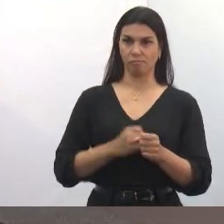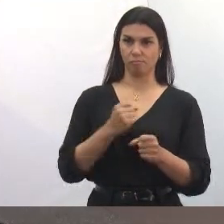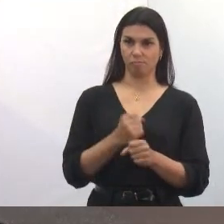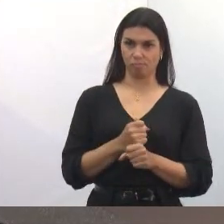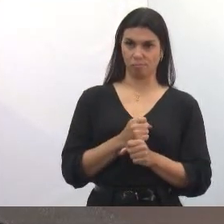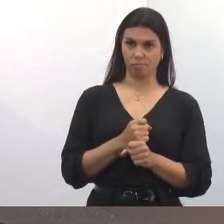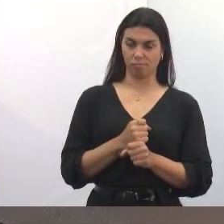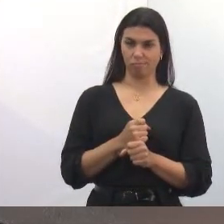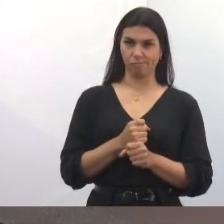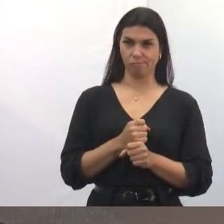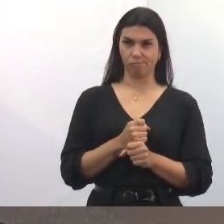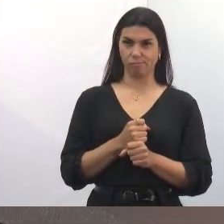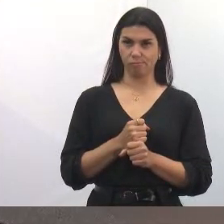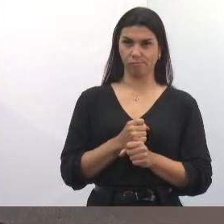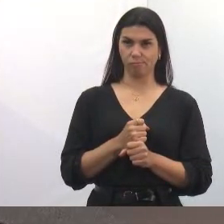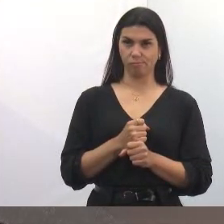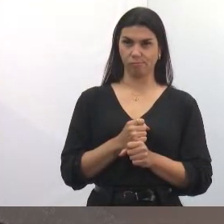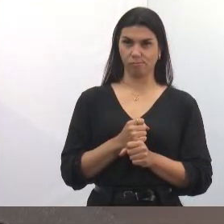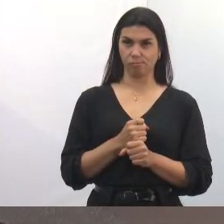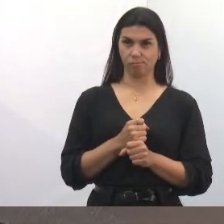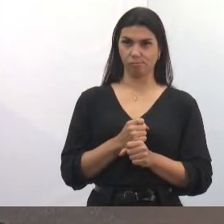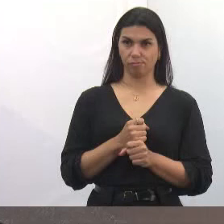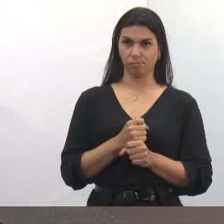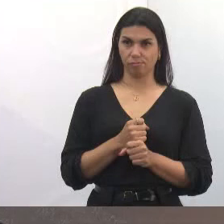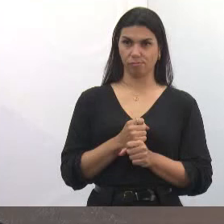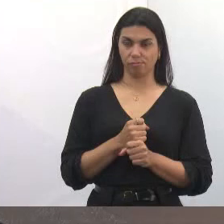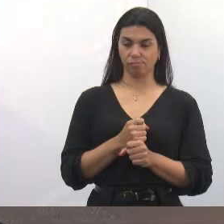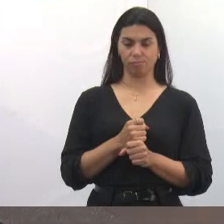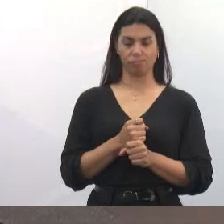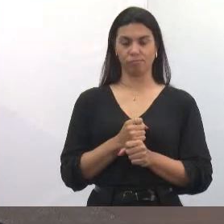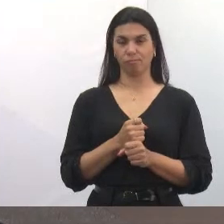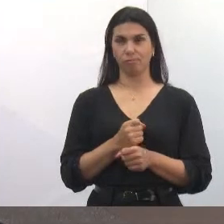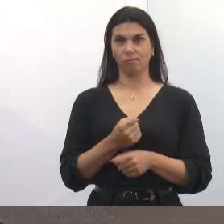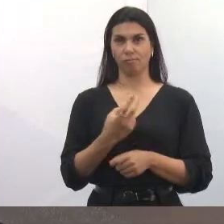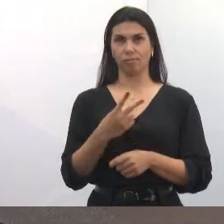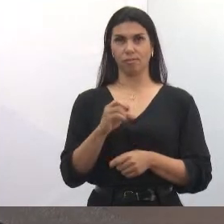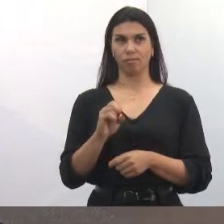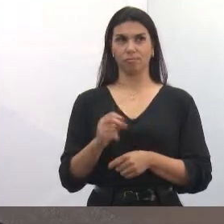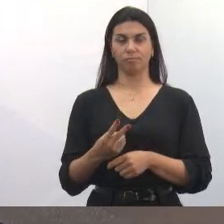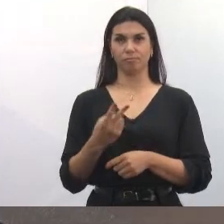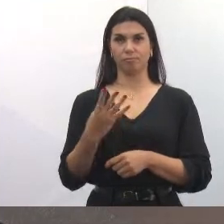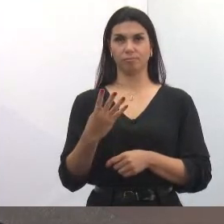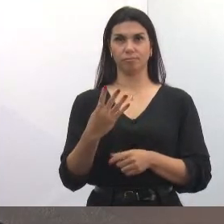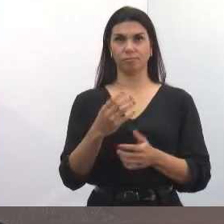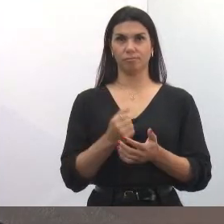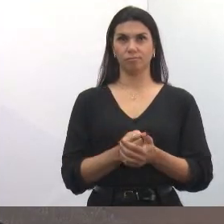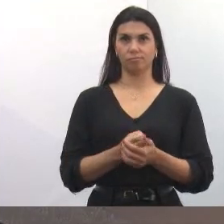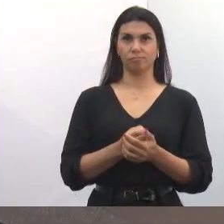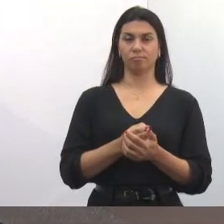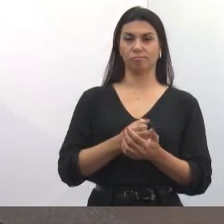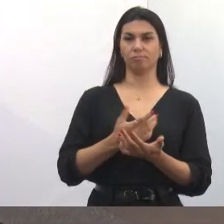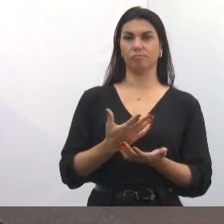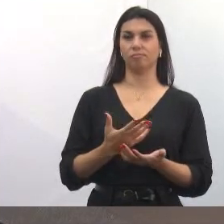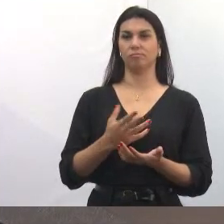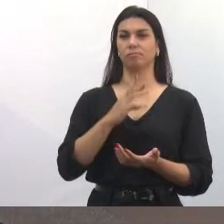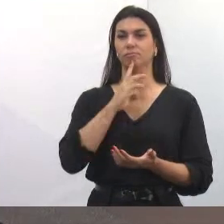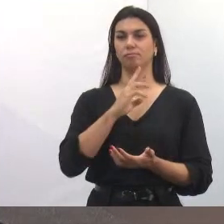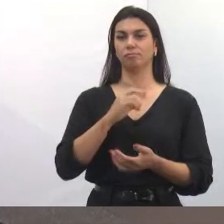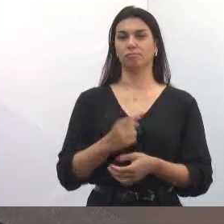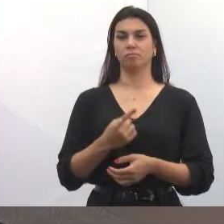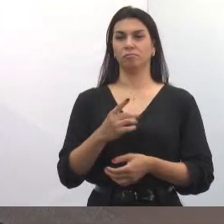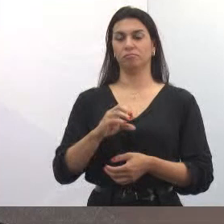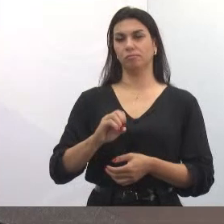pelo atuário para o ano 2024, corresponde a